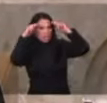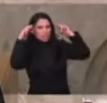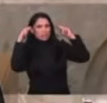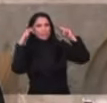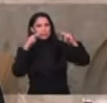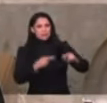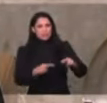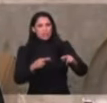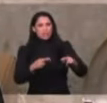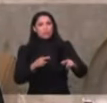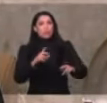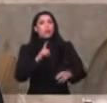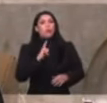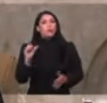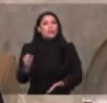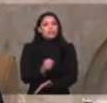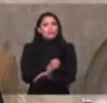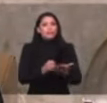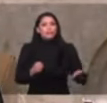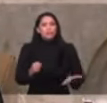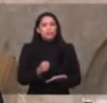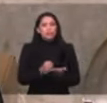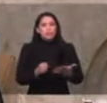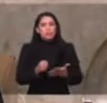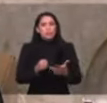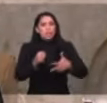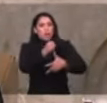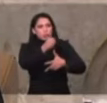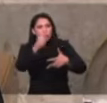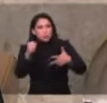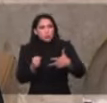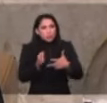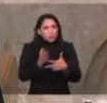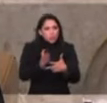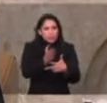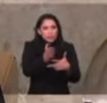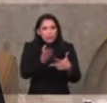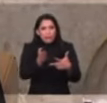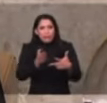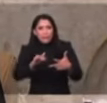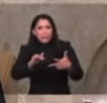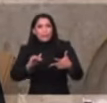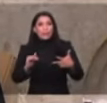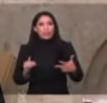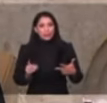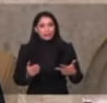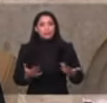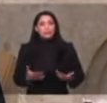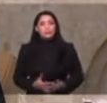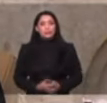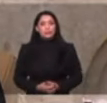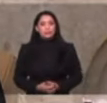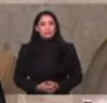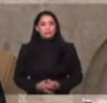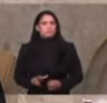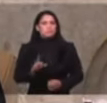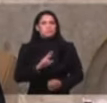ao dogma fundamental da separação de poderes, de rejeição